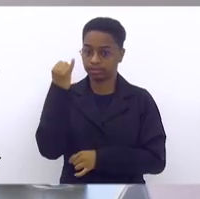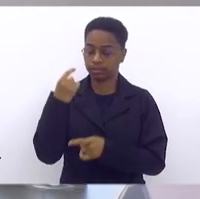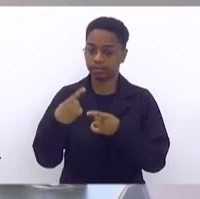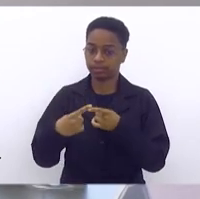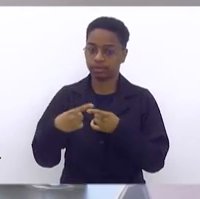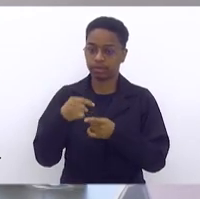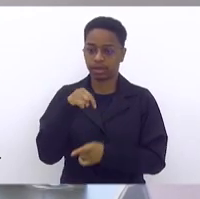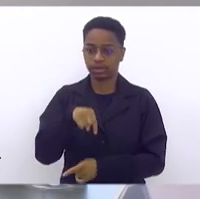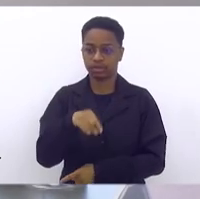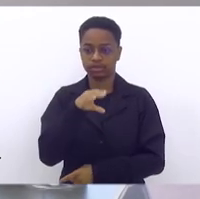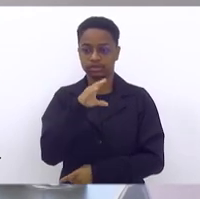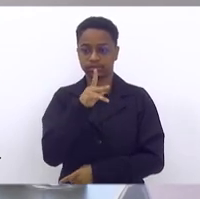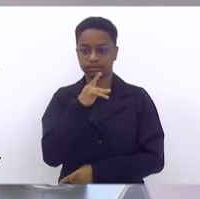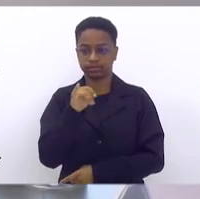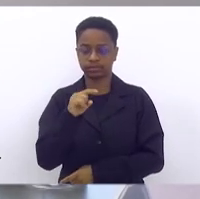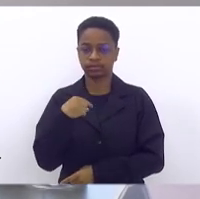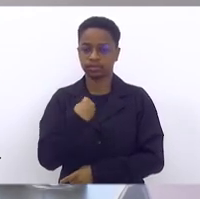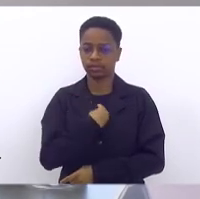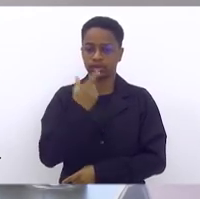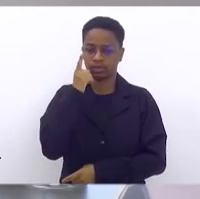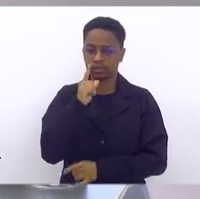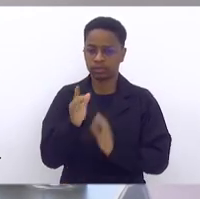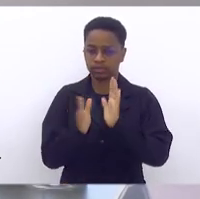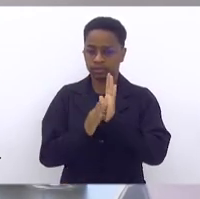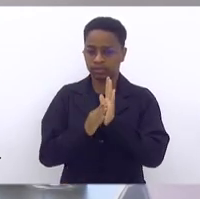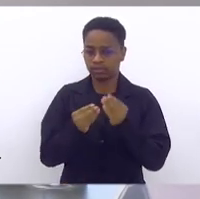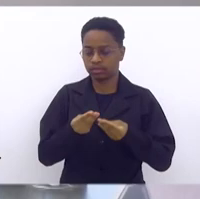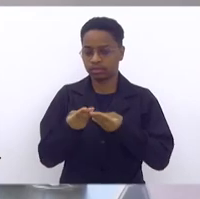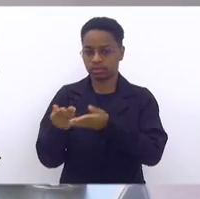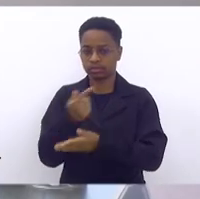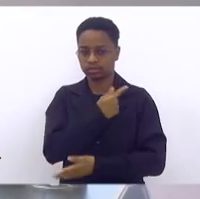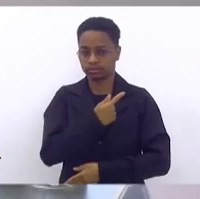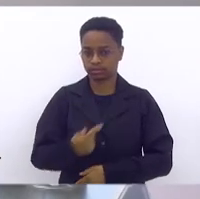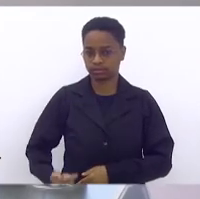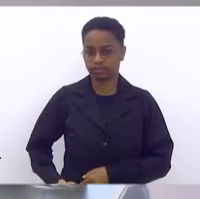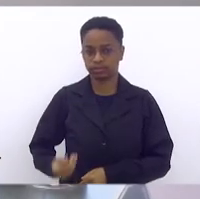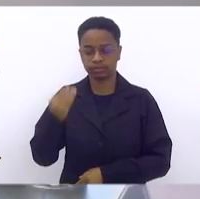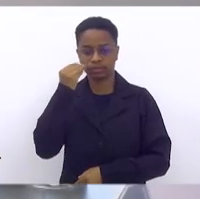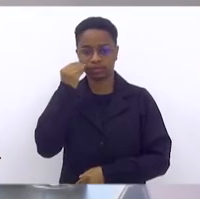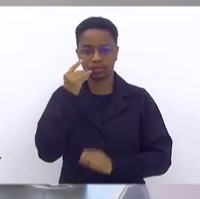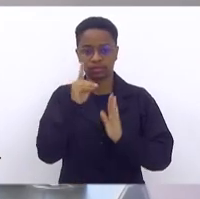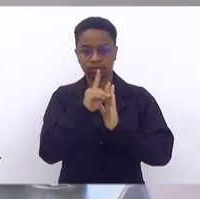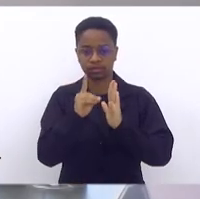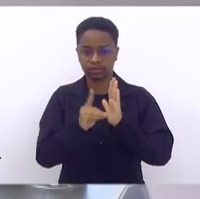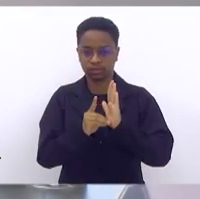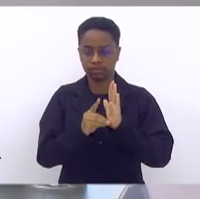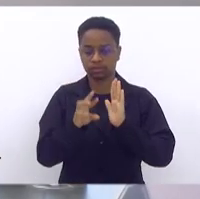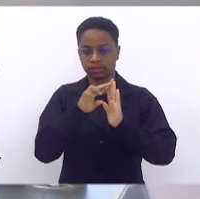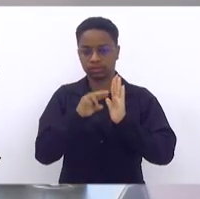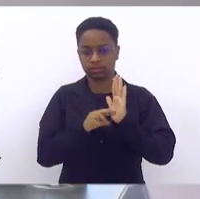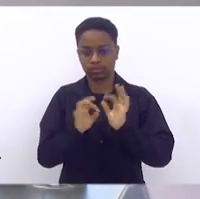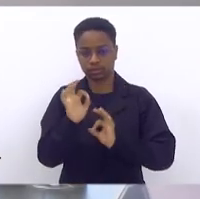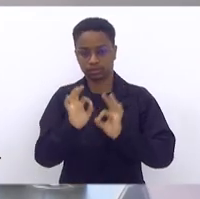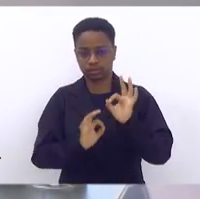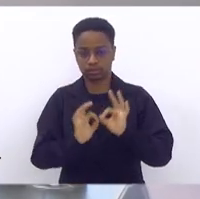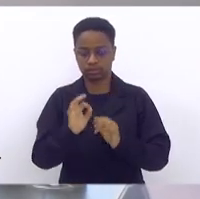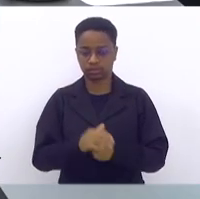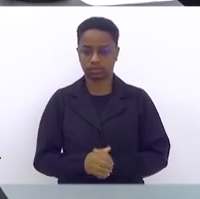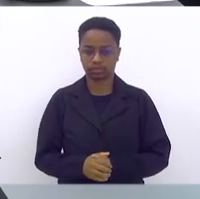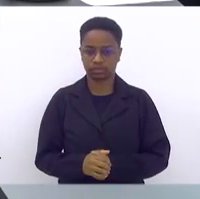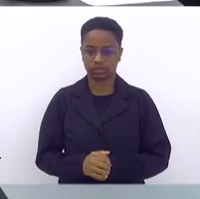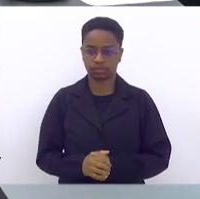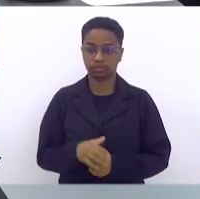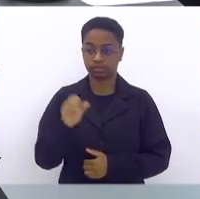CPI pode propor ao governador minutas de decreto regulamentatórios. Só complementando. Sim. Não,